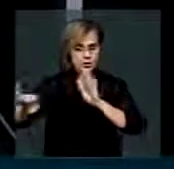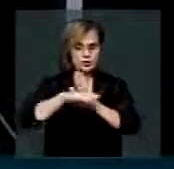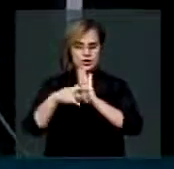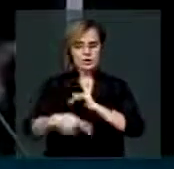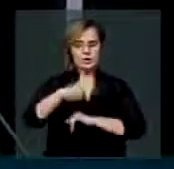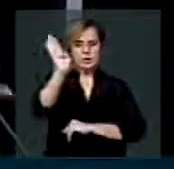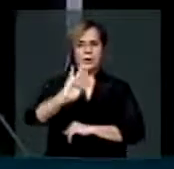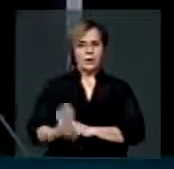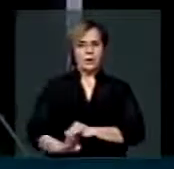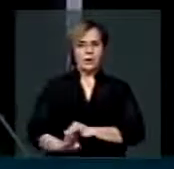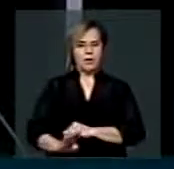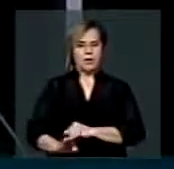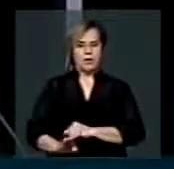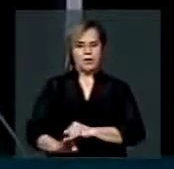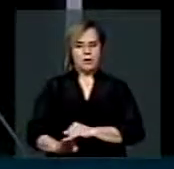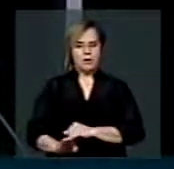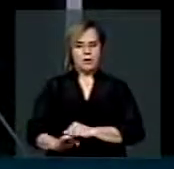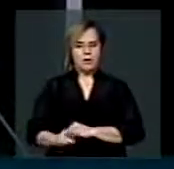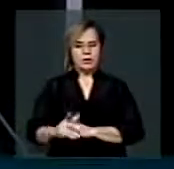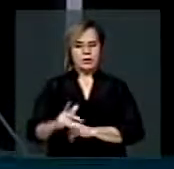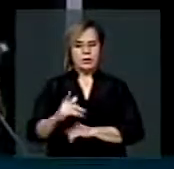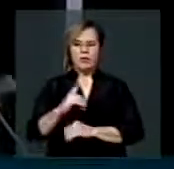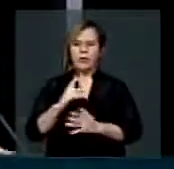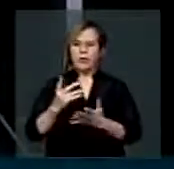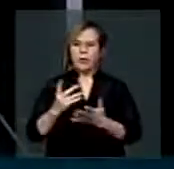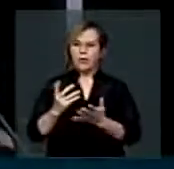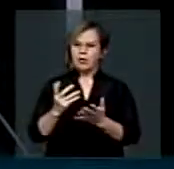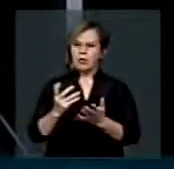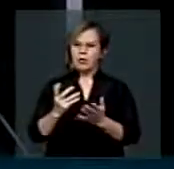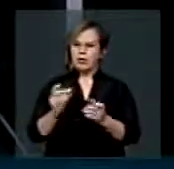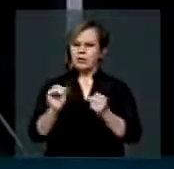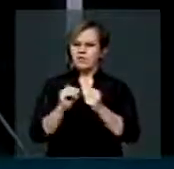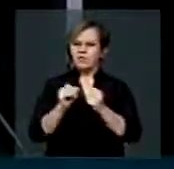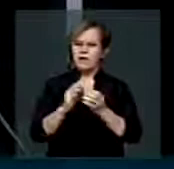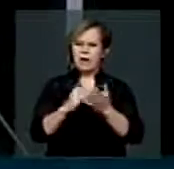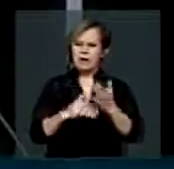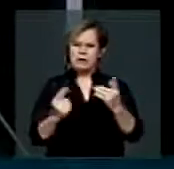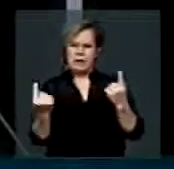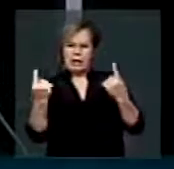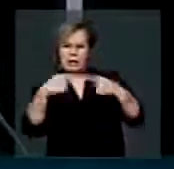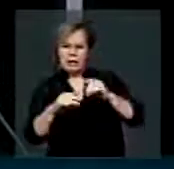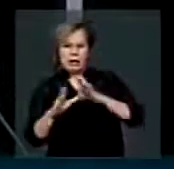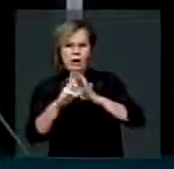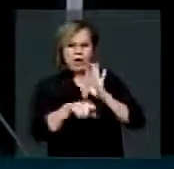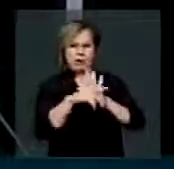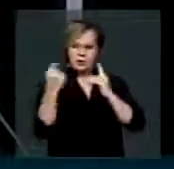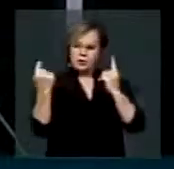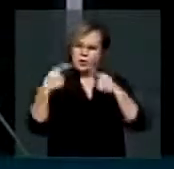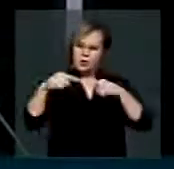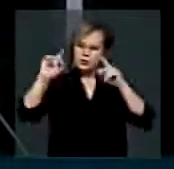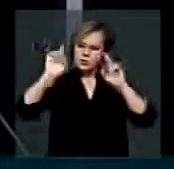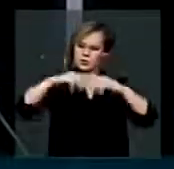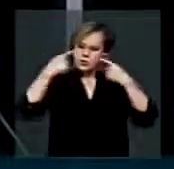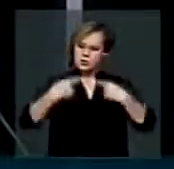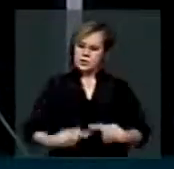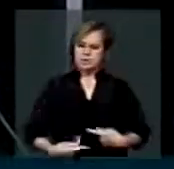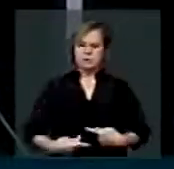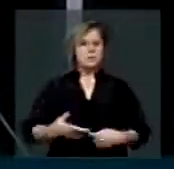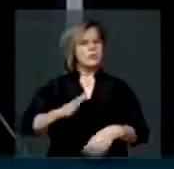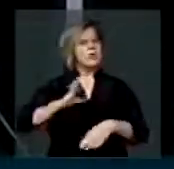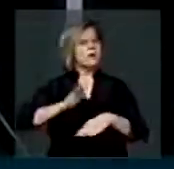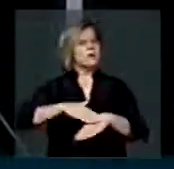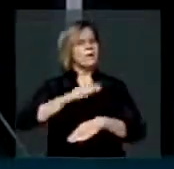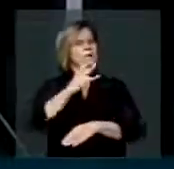Brasil e, com a omissão das autoridades, pratique tamanha violação a direitos humanos de mais